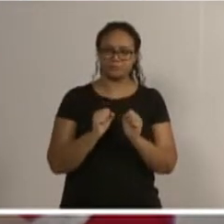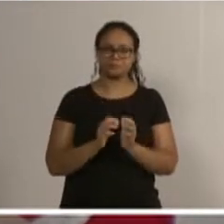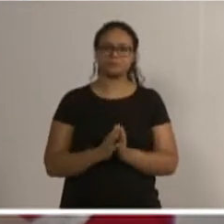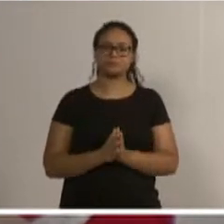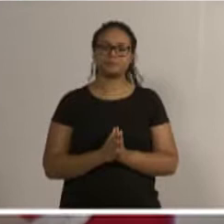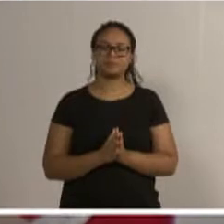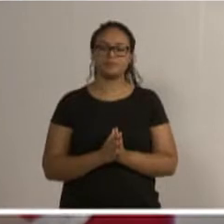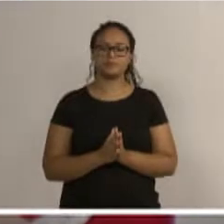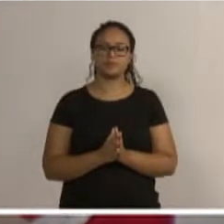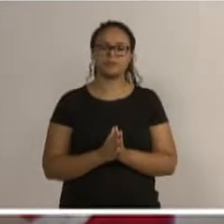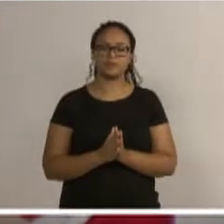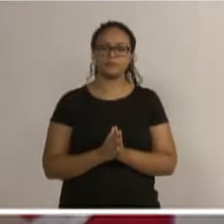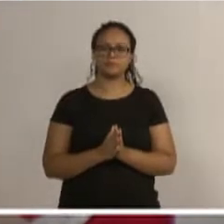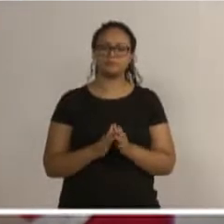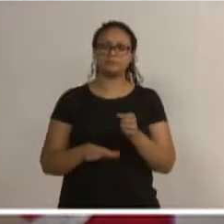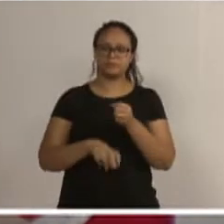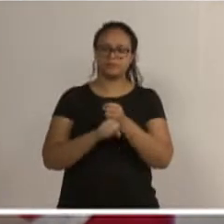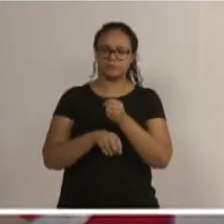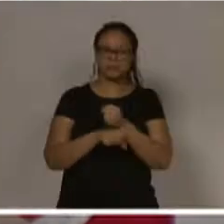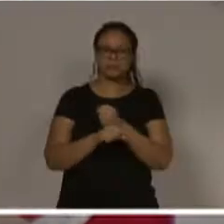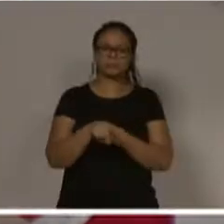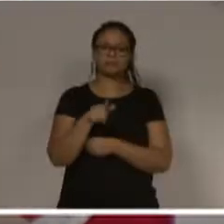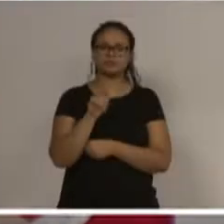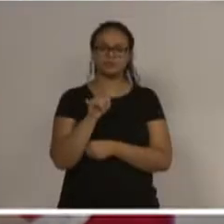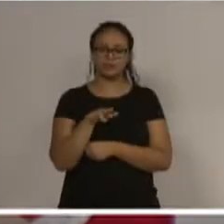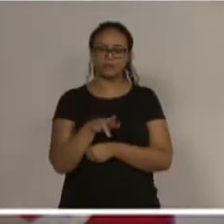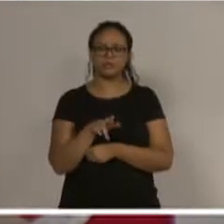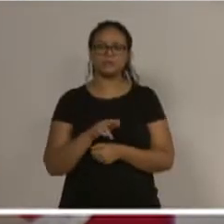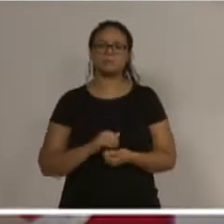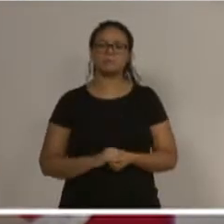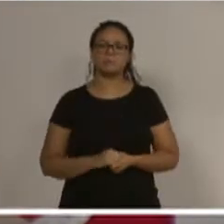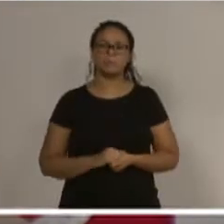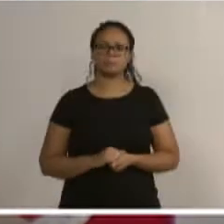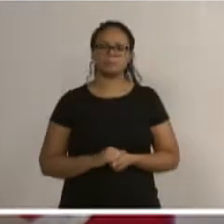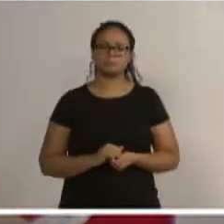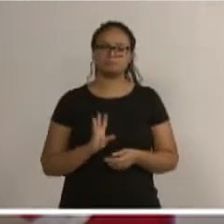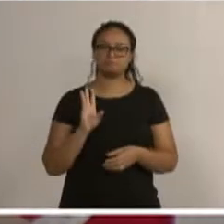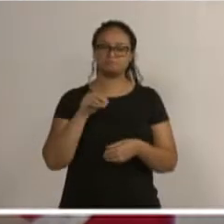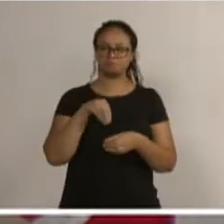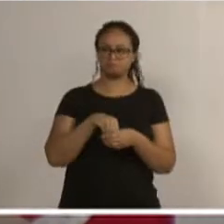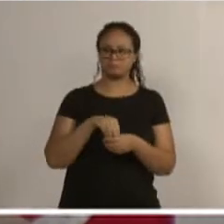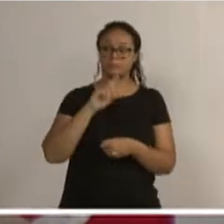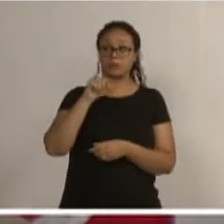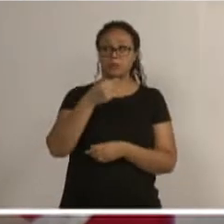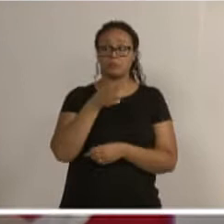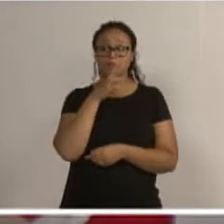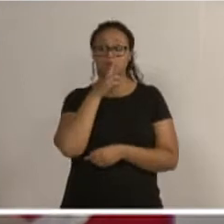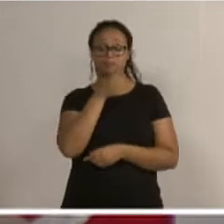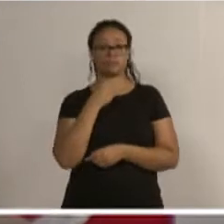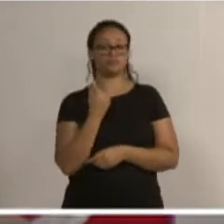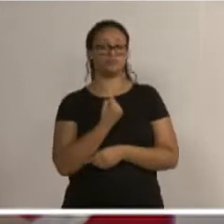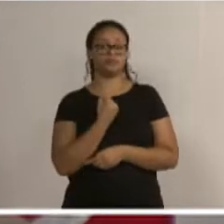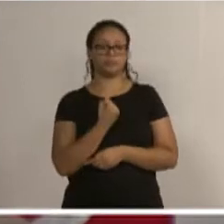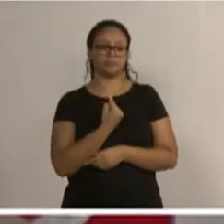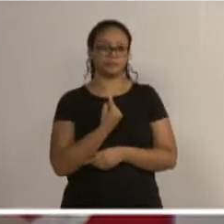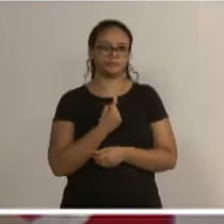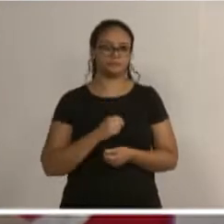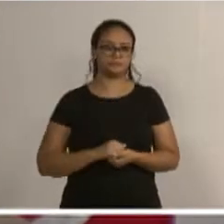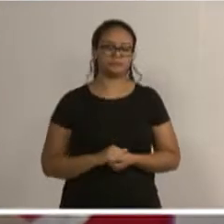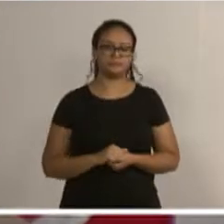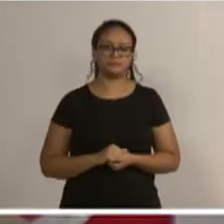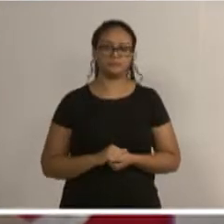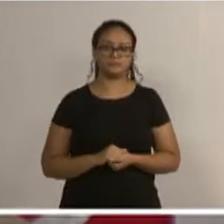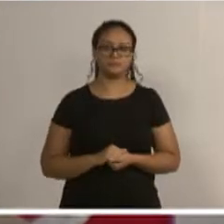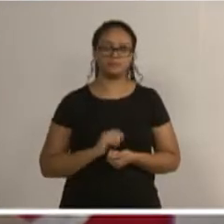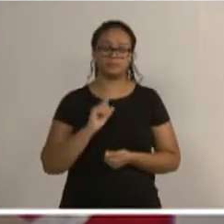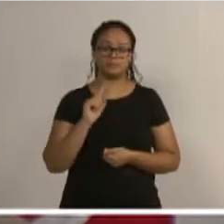CETERB, AGIR, dentro das condições, vão estar respondendo depois individualmente. Primeiro nós vamos passar agora